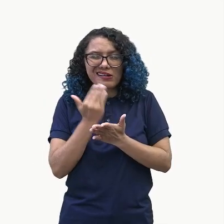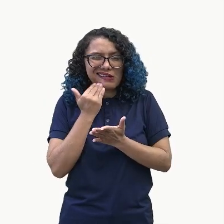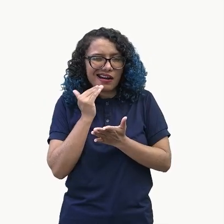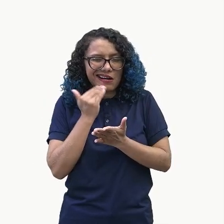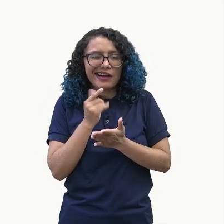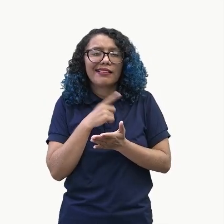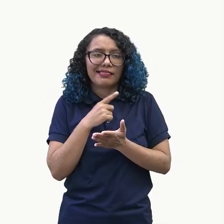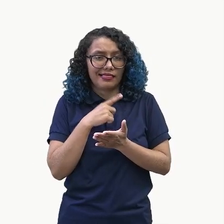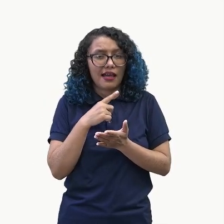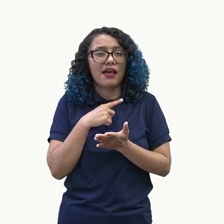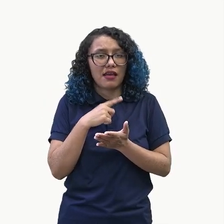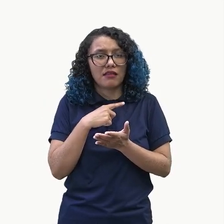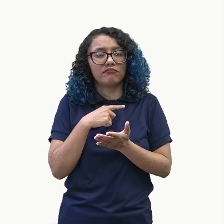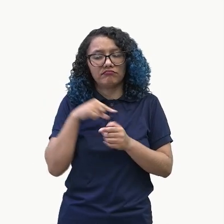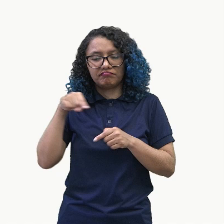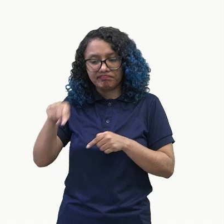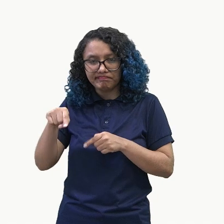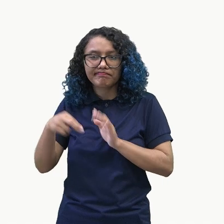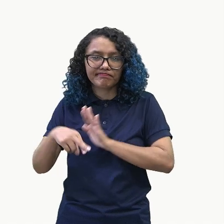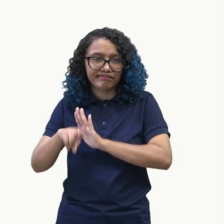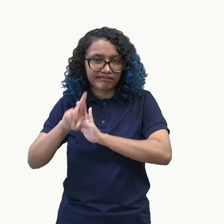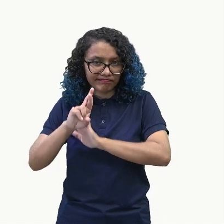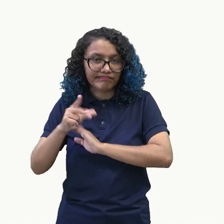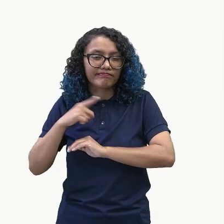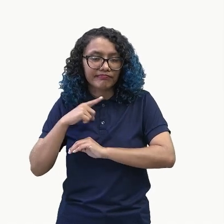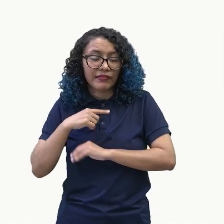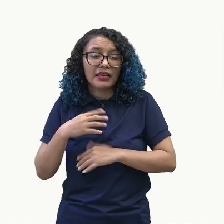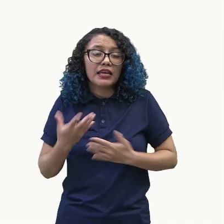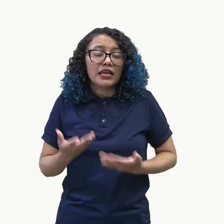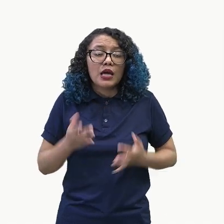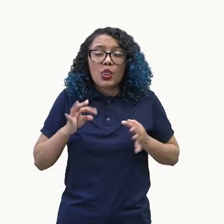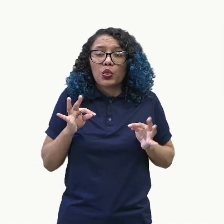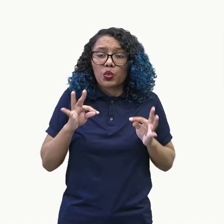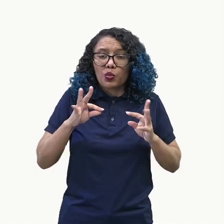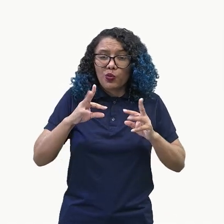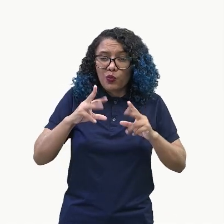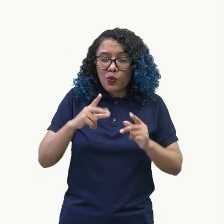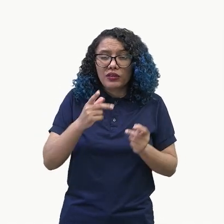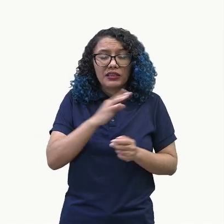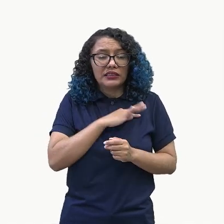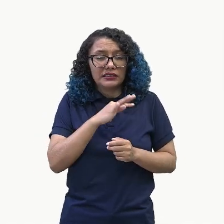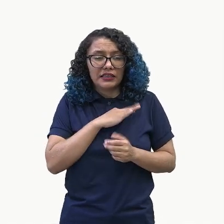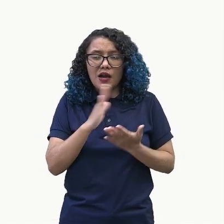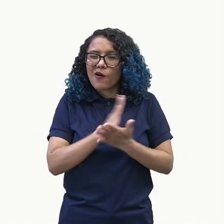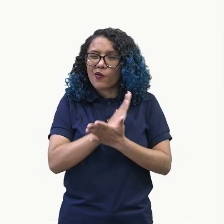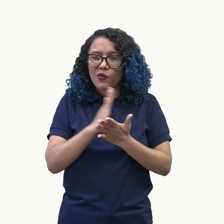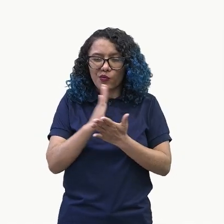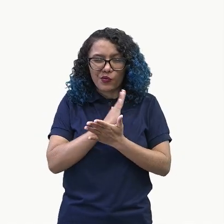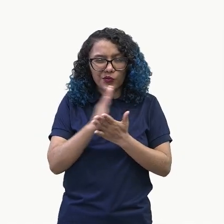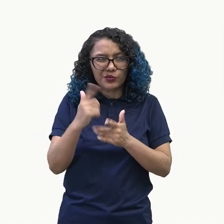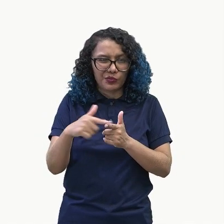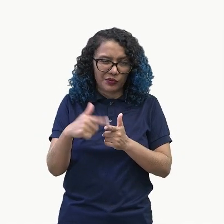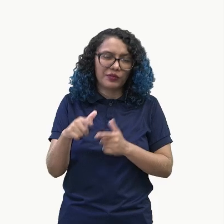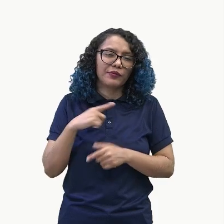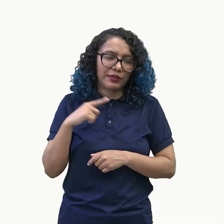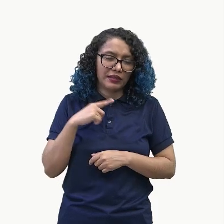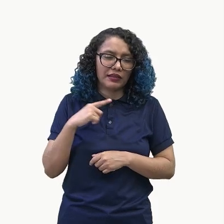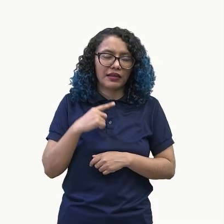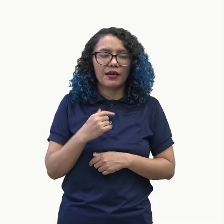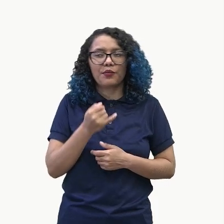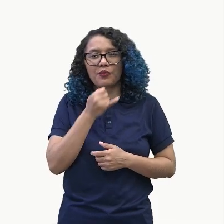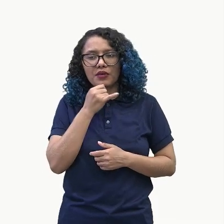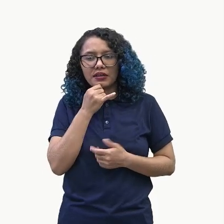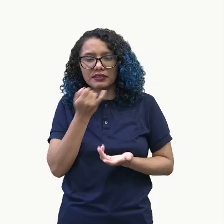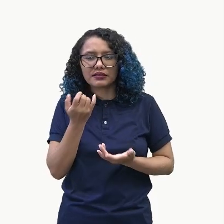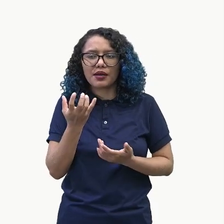ocasionar deformações. E todas as projeções cartográficas, elas apresentam algum tipo de problema, como distorções